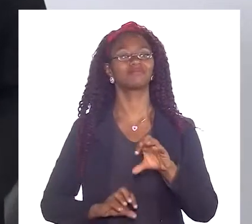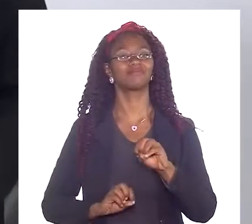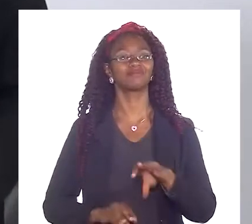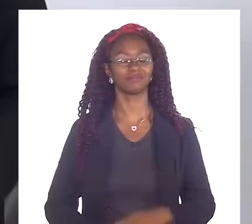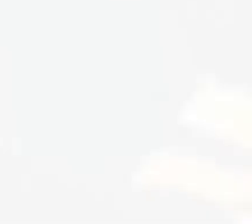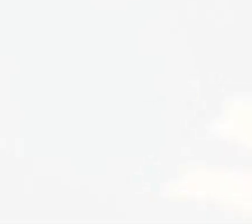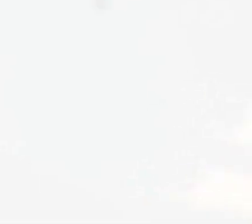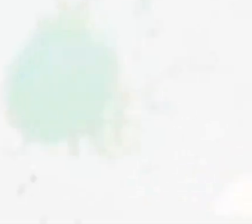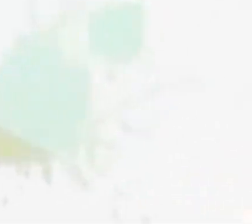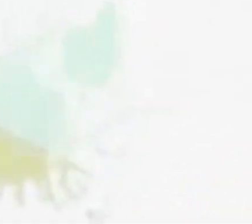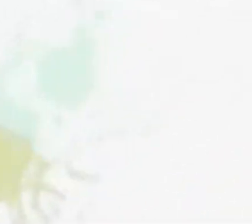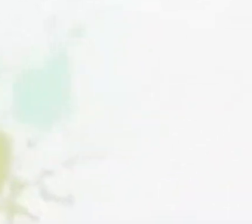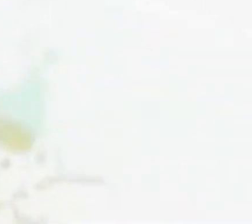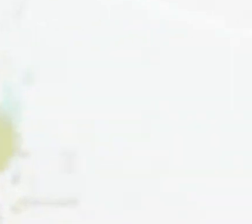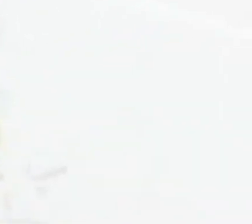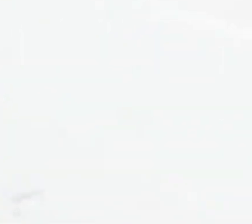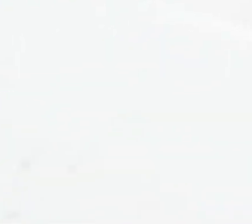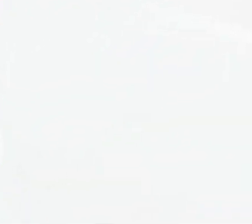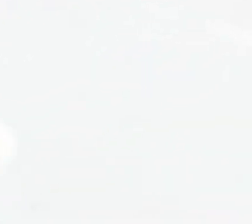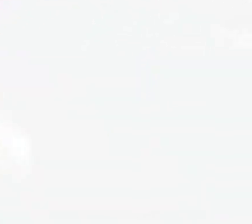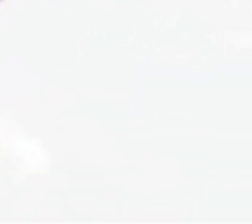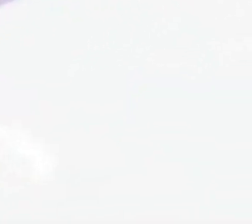Educação.